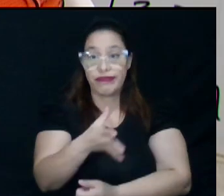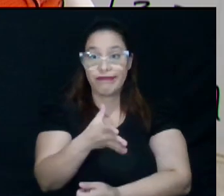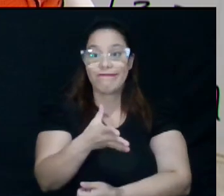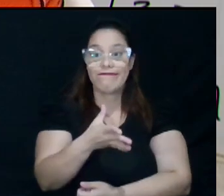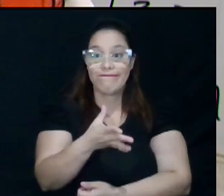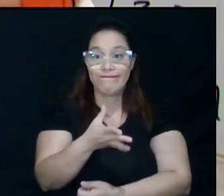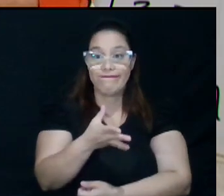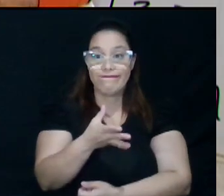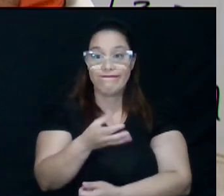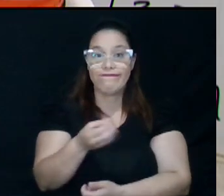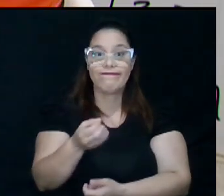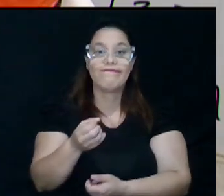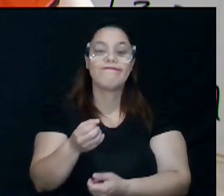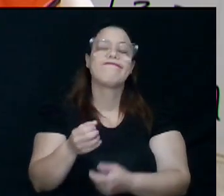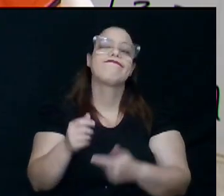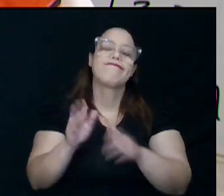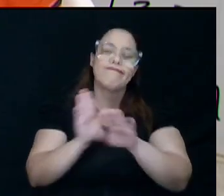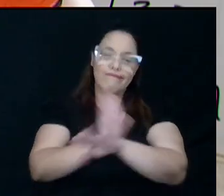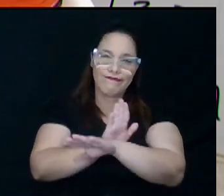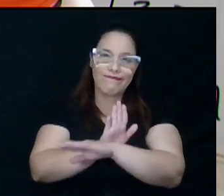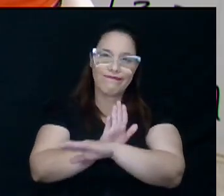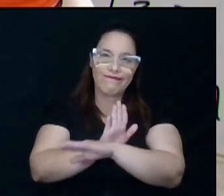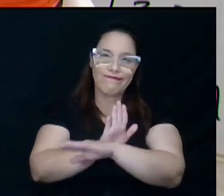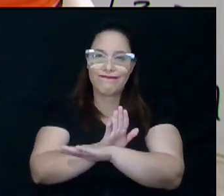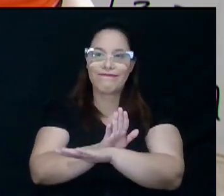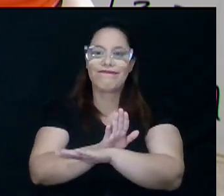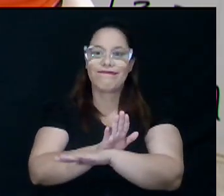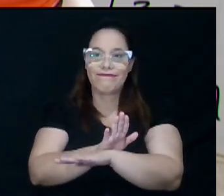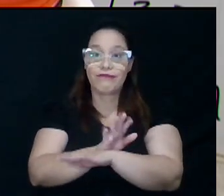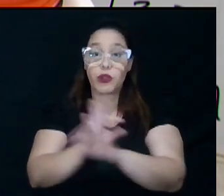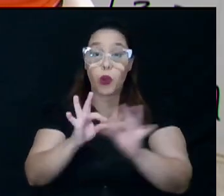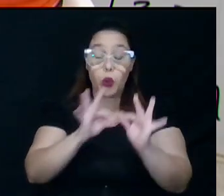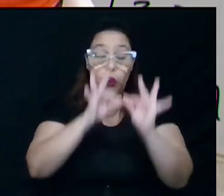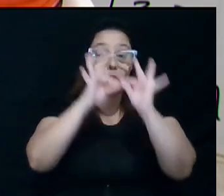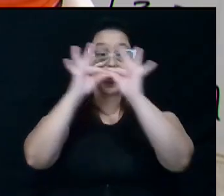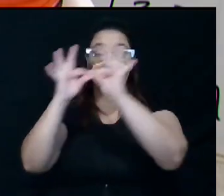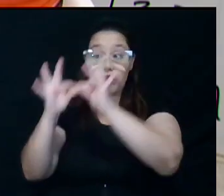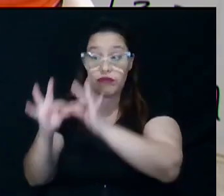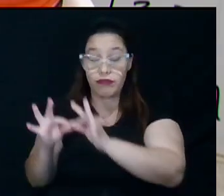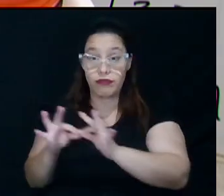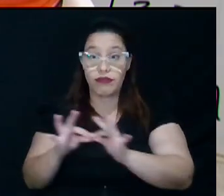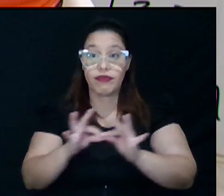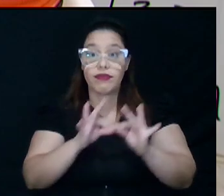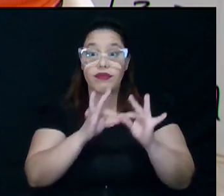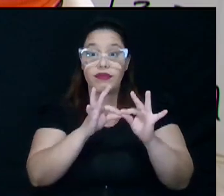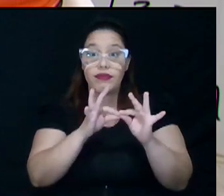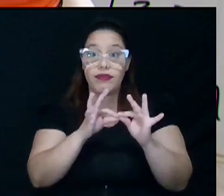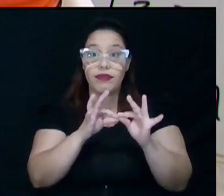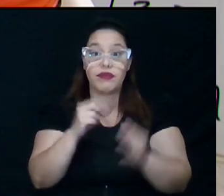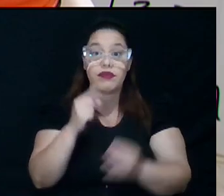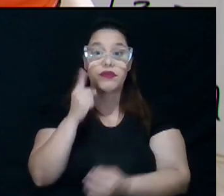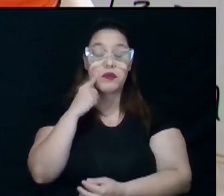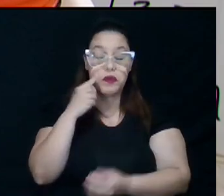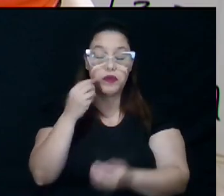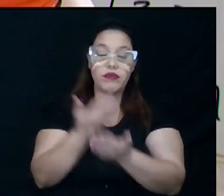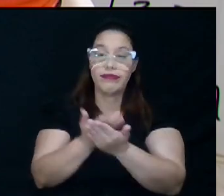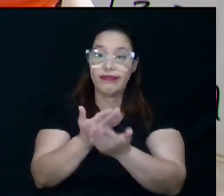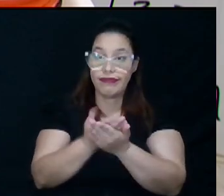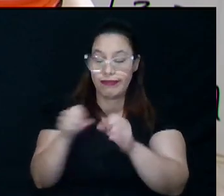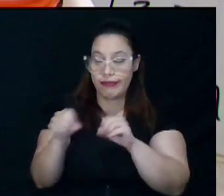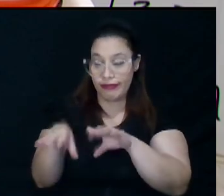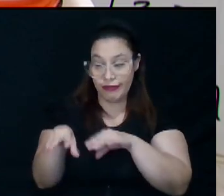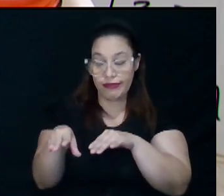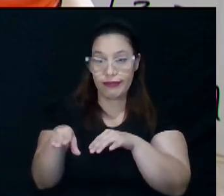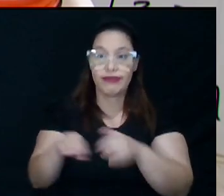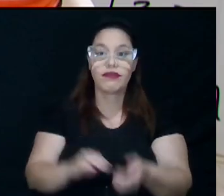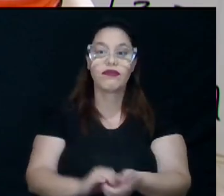na aprendizagem. Boa, muita gente acompanhando aí o quadro, assistindo ao quadro de Olho na Educação. É um